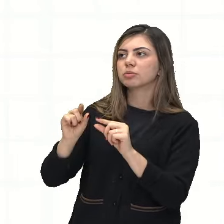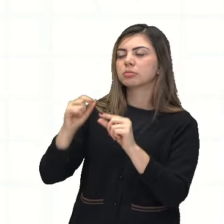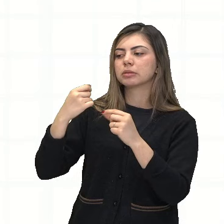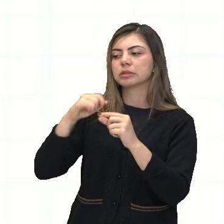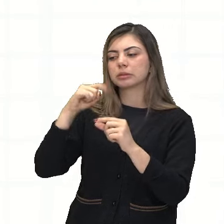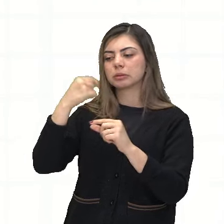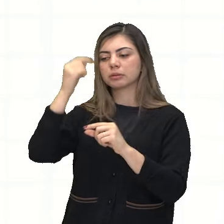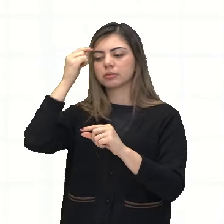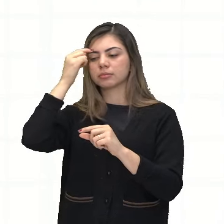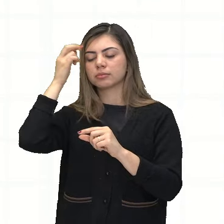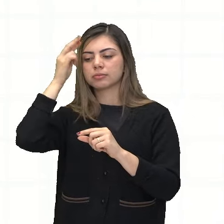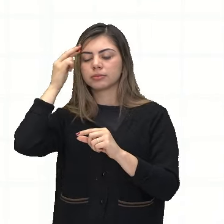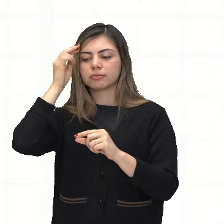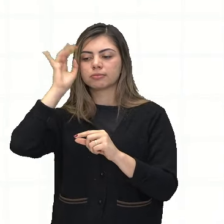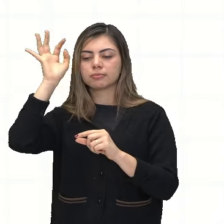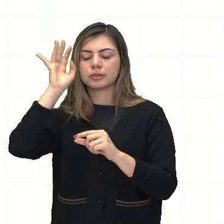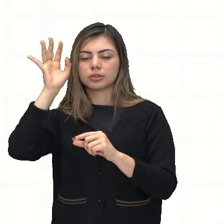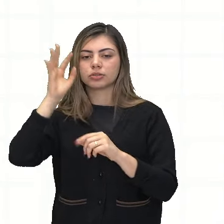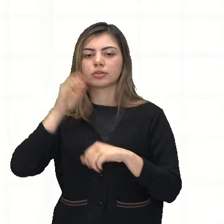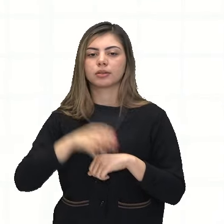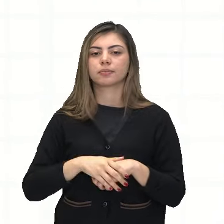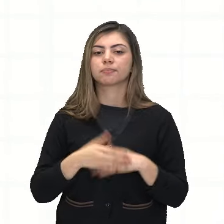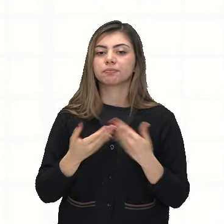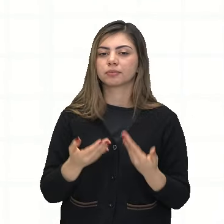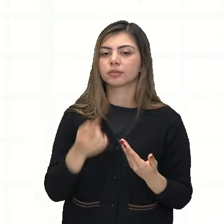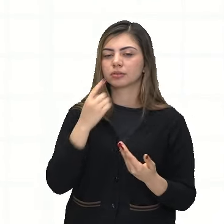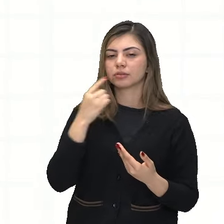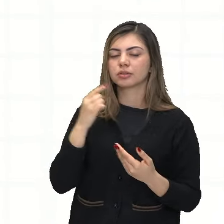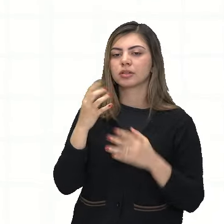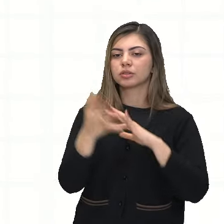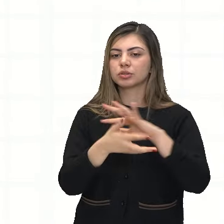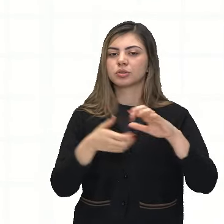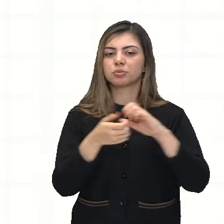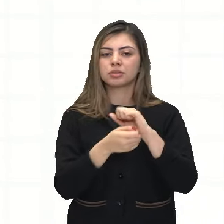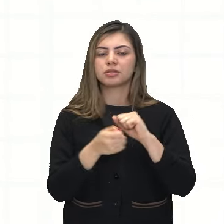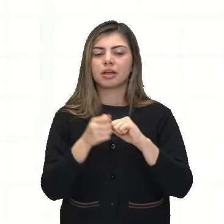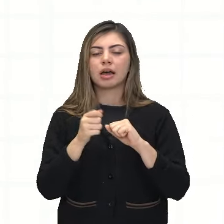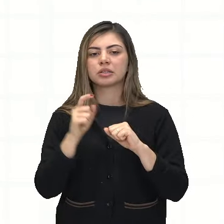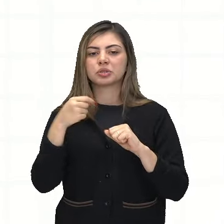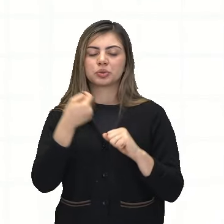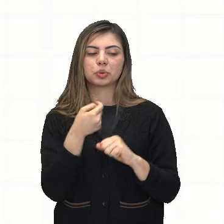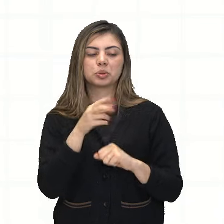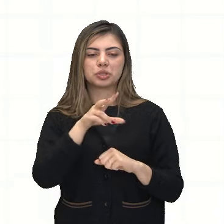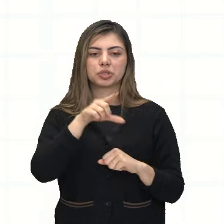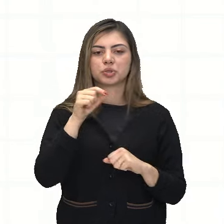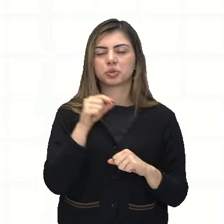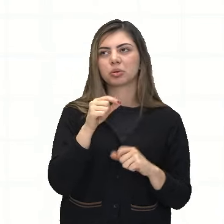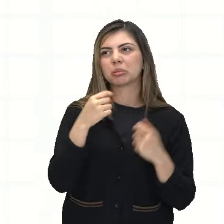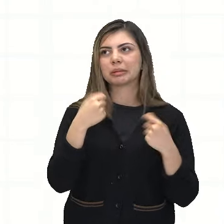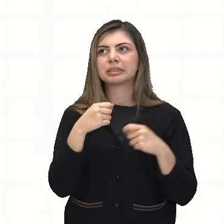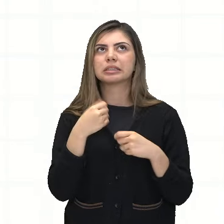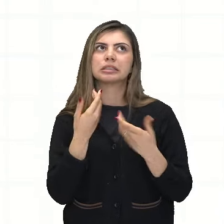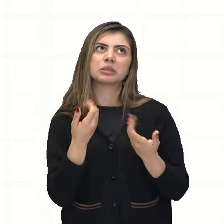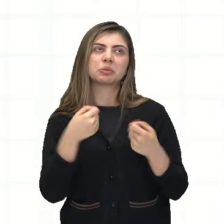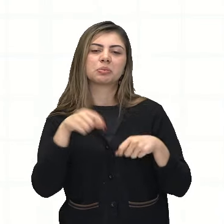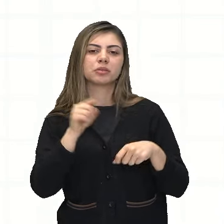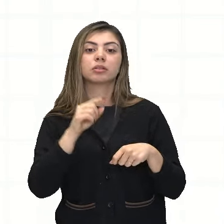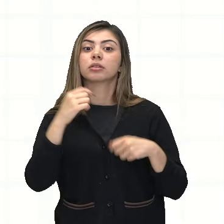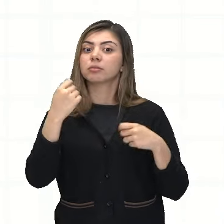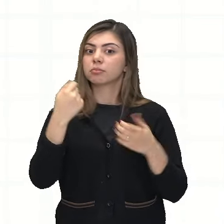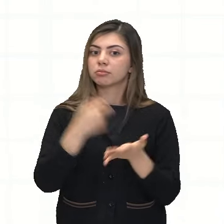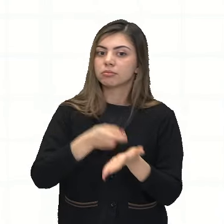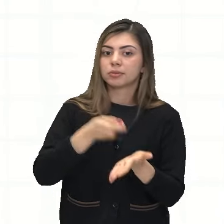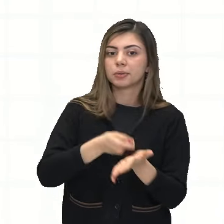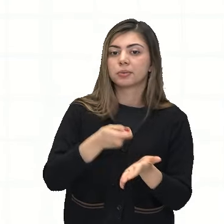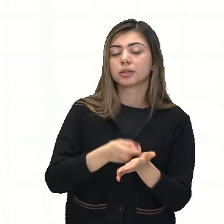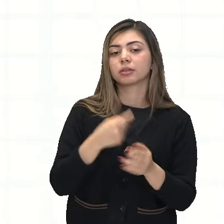trouxe novamente o que eu me posicionei a sustentabilidade não é apenas uma opção mas sim uma necessidade para garantir o bem-estar das atuais